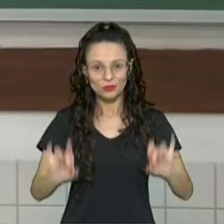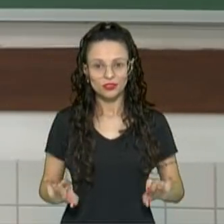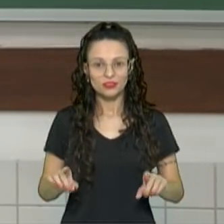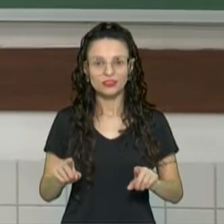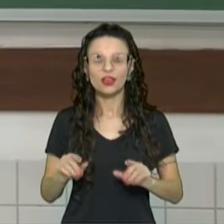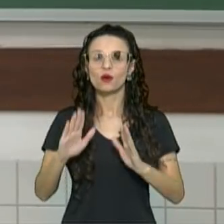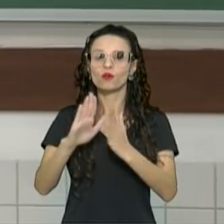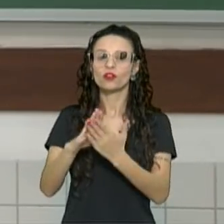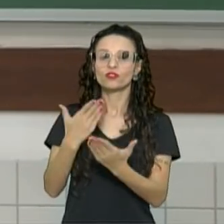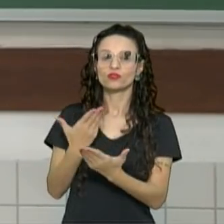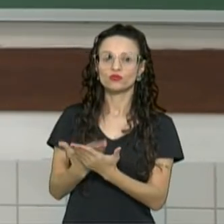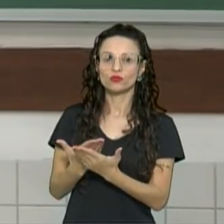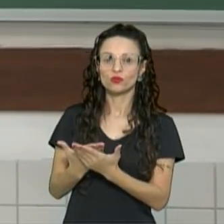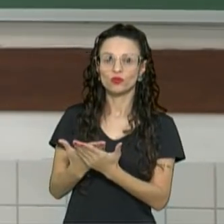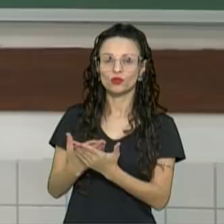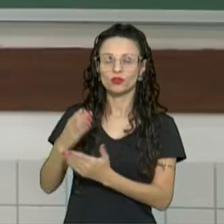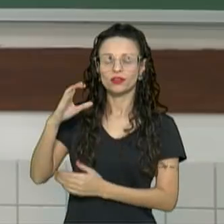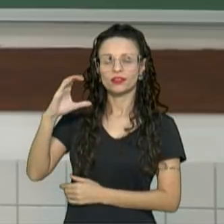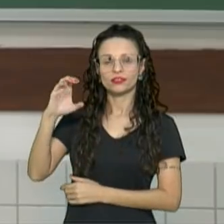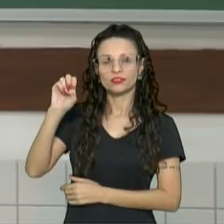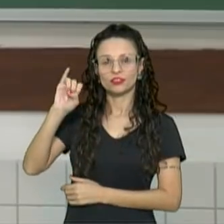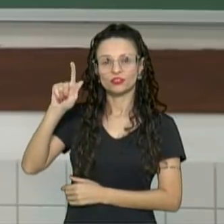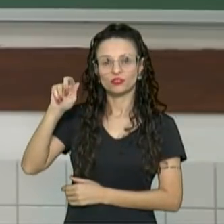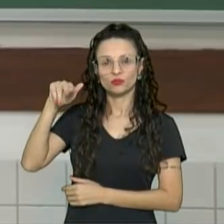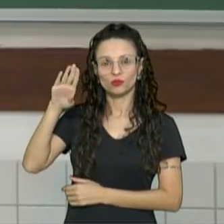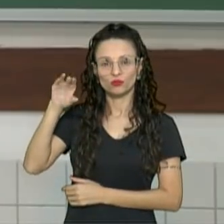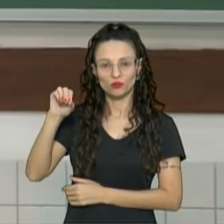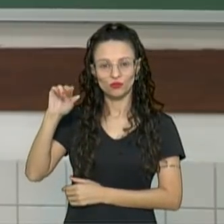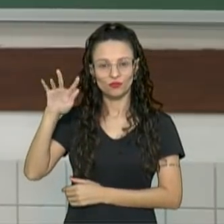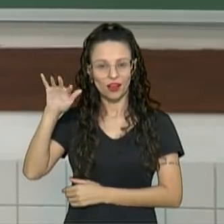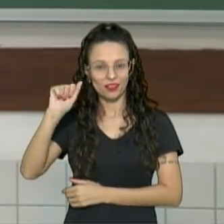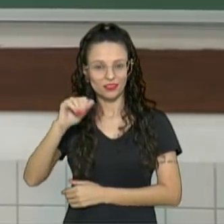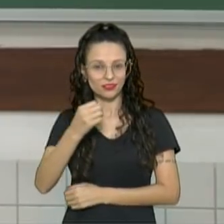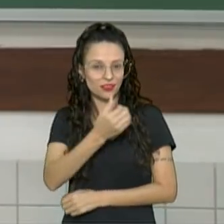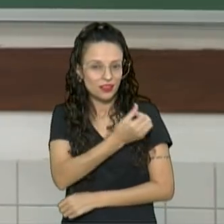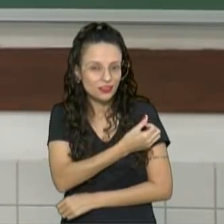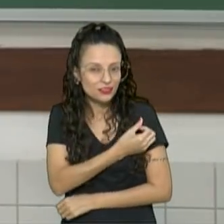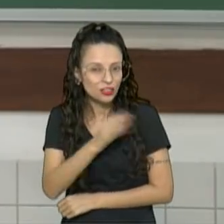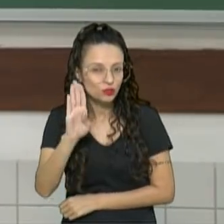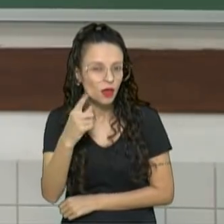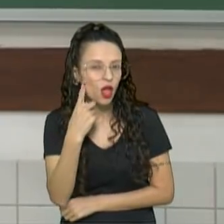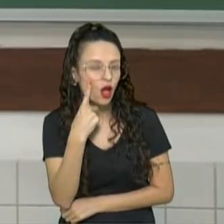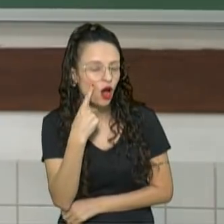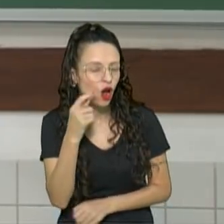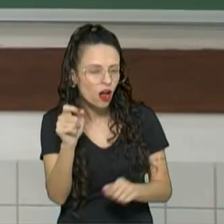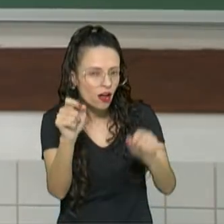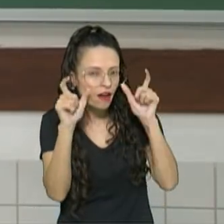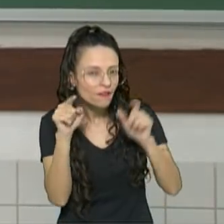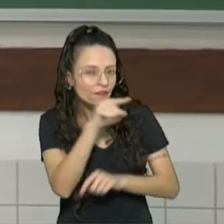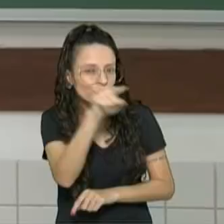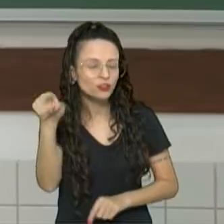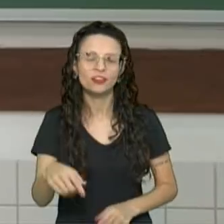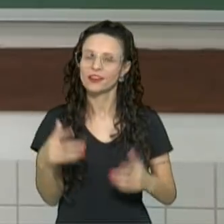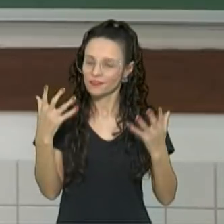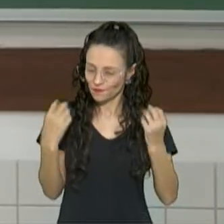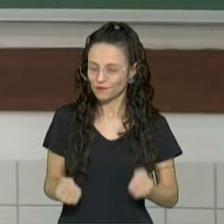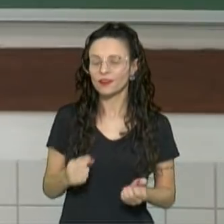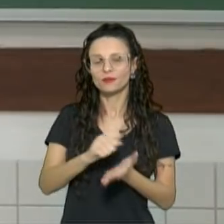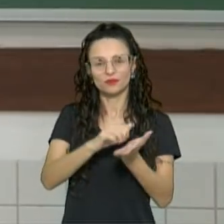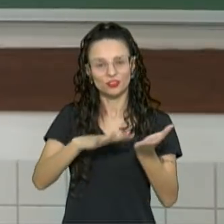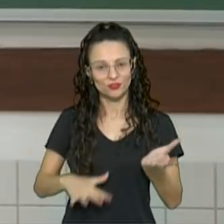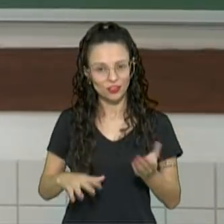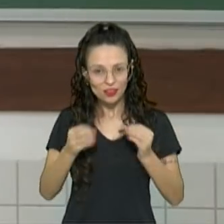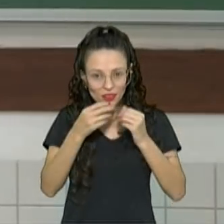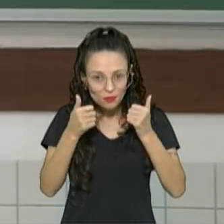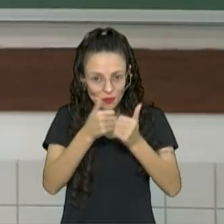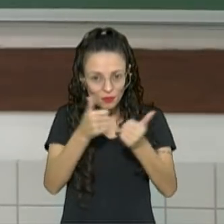o colégio Segismundo Fallers, sexto B. Tô de olho em vocês, hein? Então, bora fazer as atividades, tá